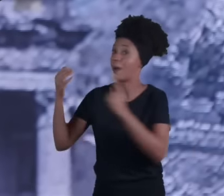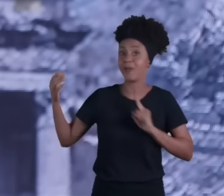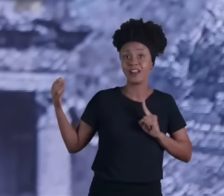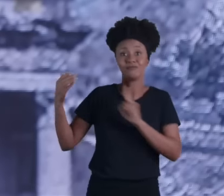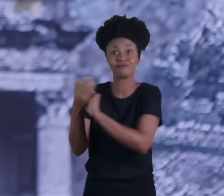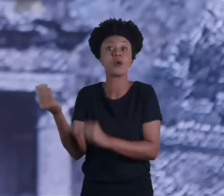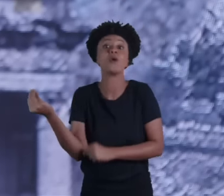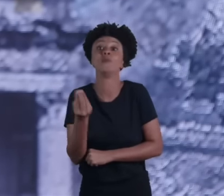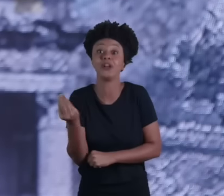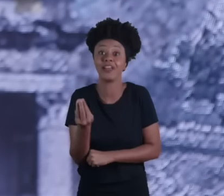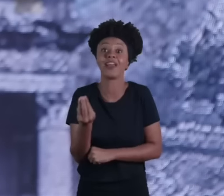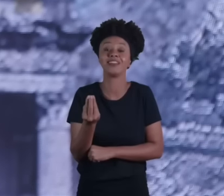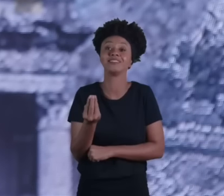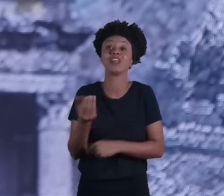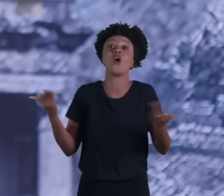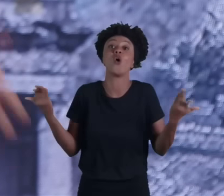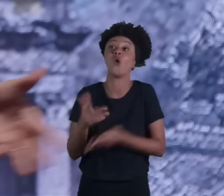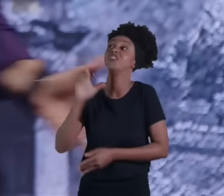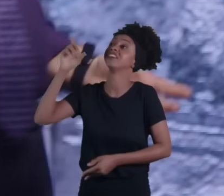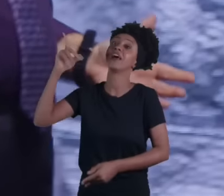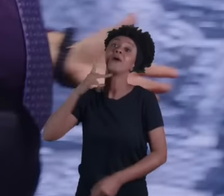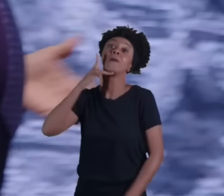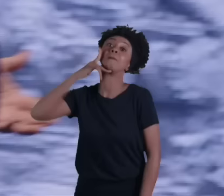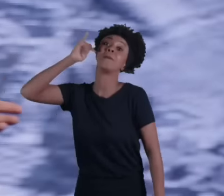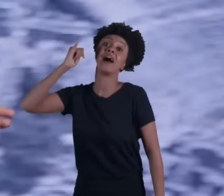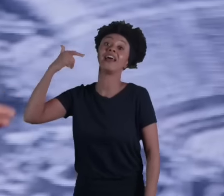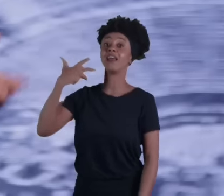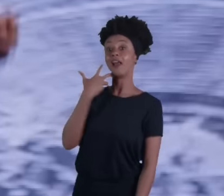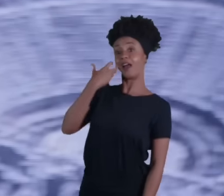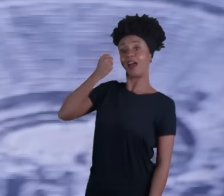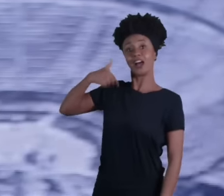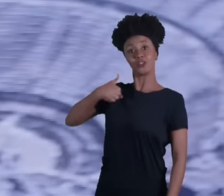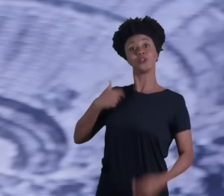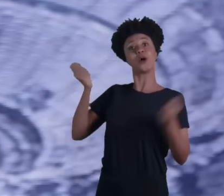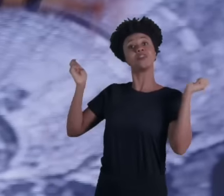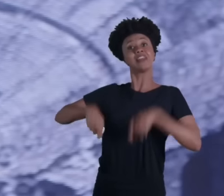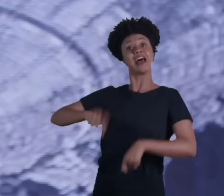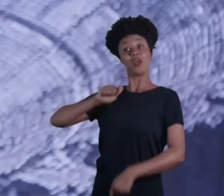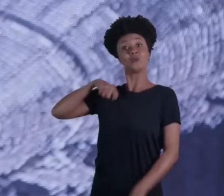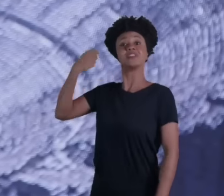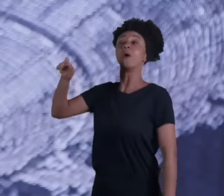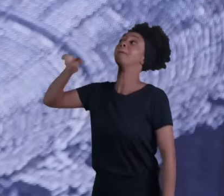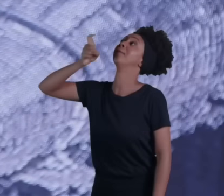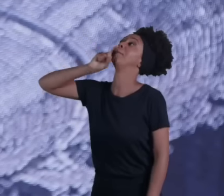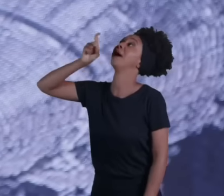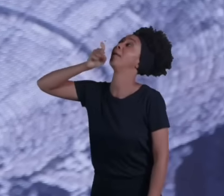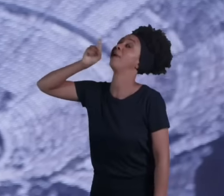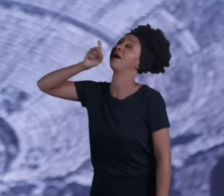você pode chamar ele de Abba, Papai. Isso é graça.